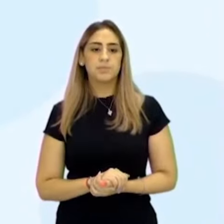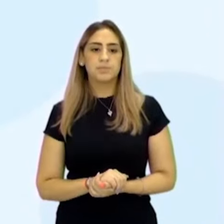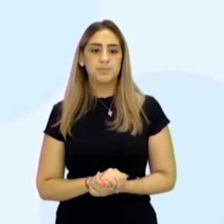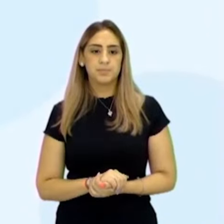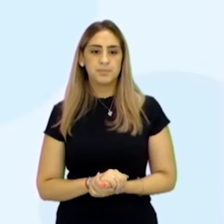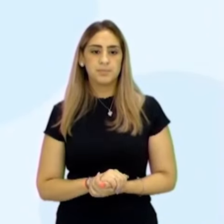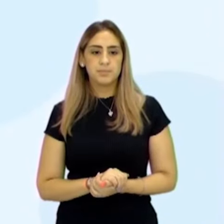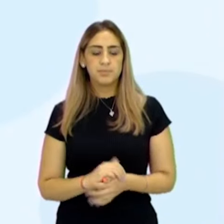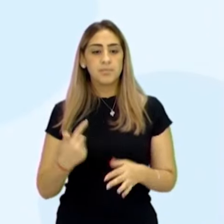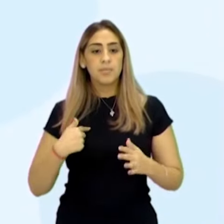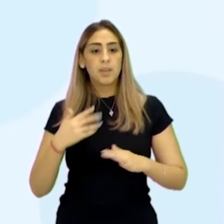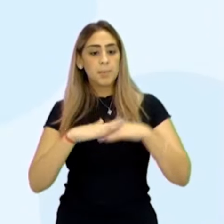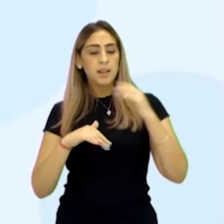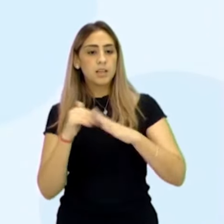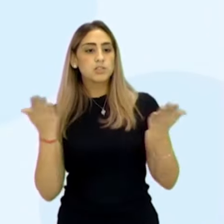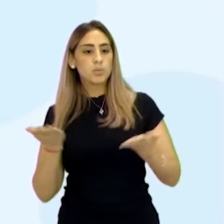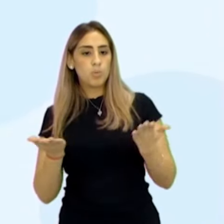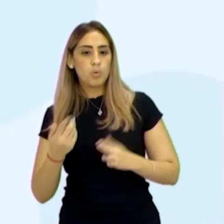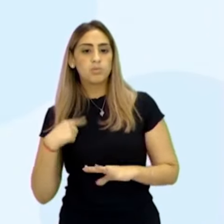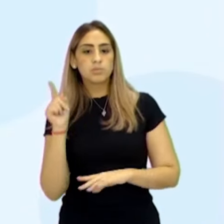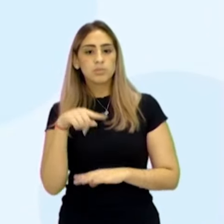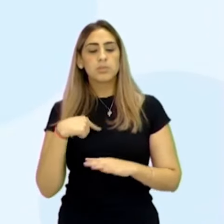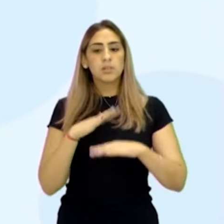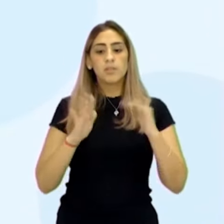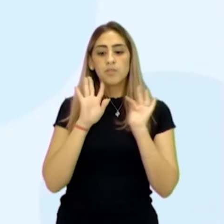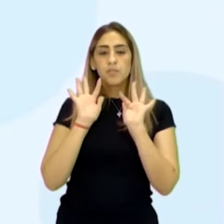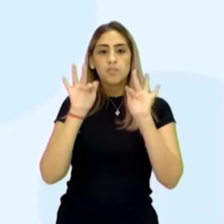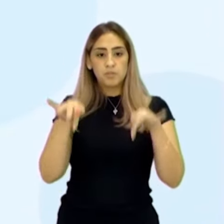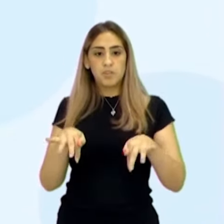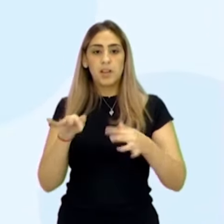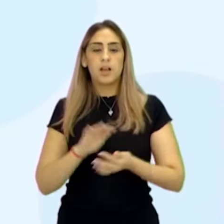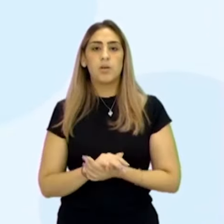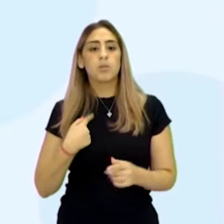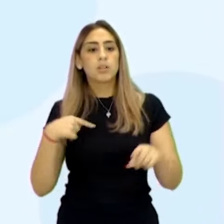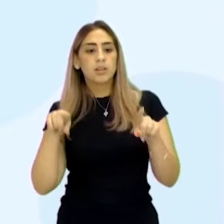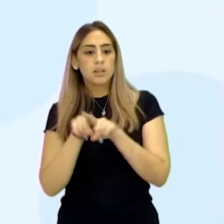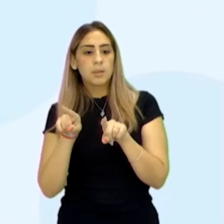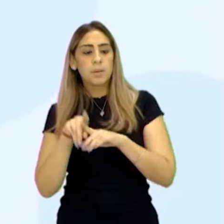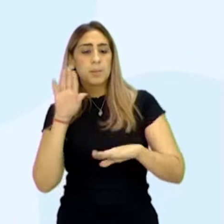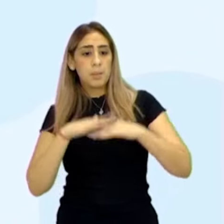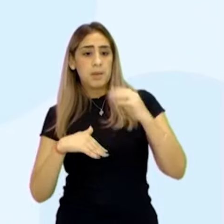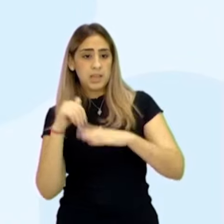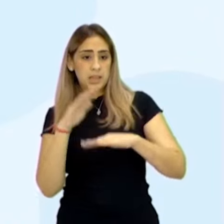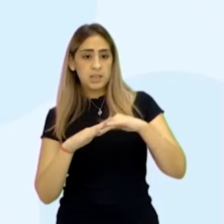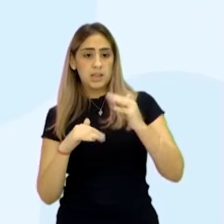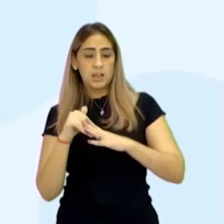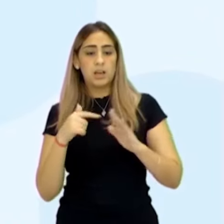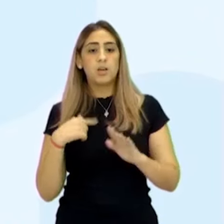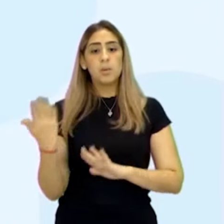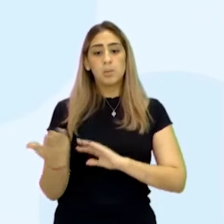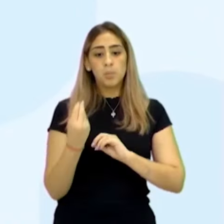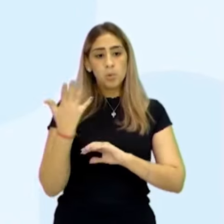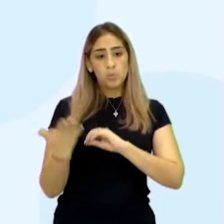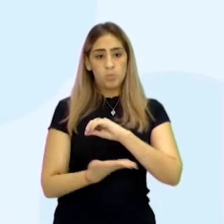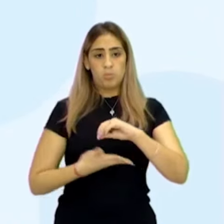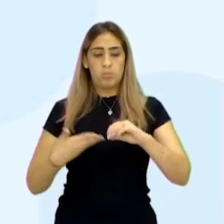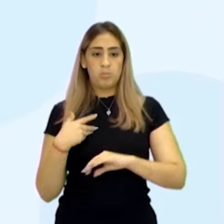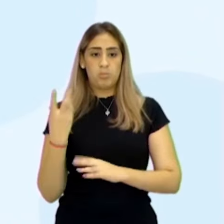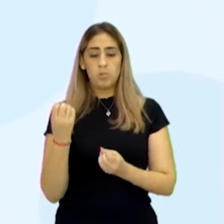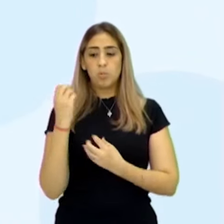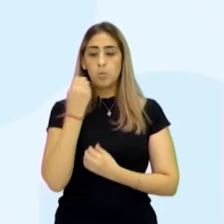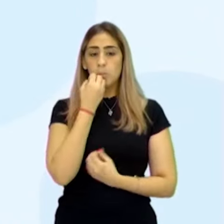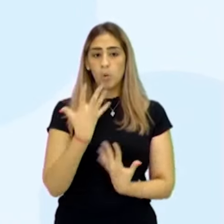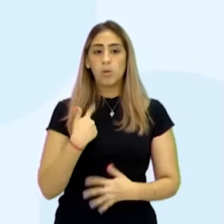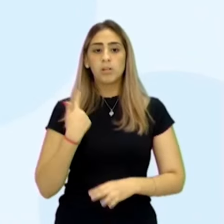A habilidade de hoje, que é a nossa habilidade final, né? Também é uma habilidade essencial. Ela